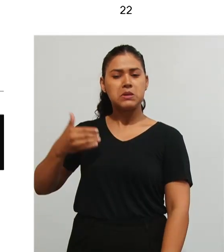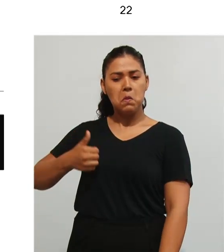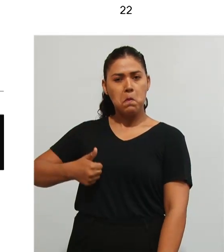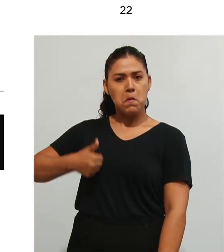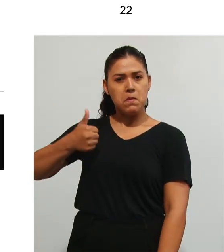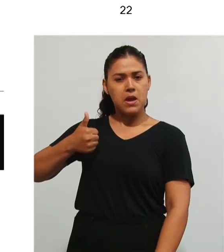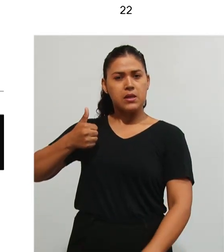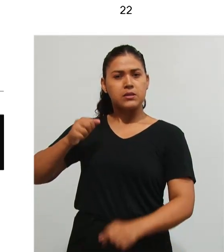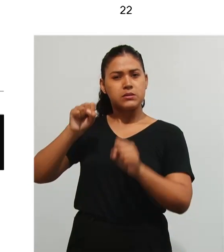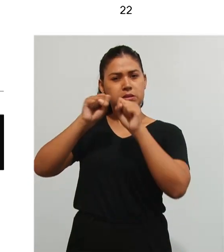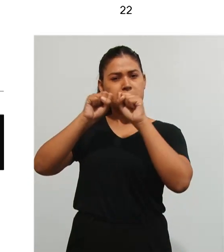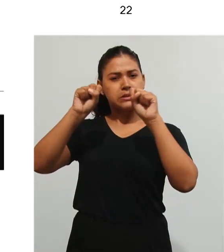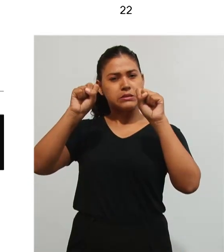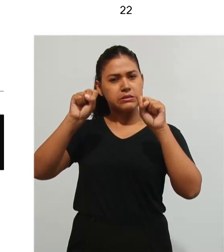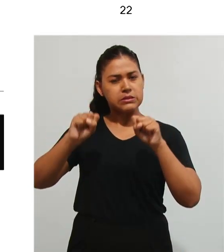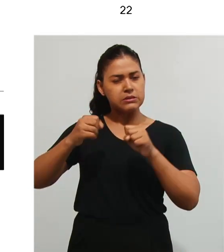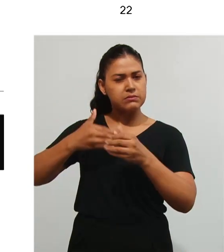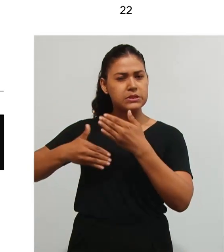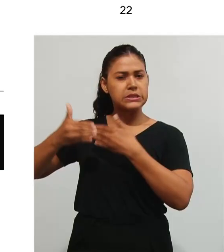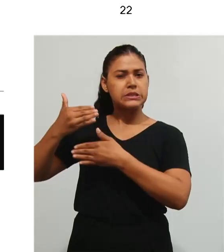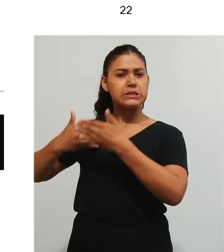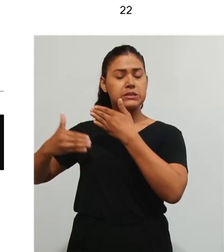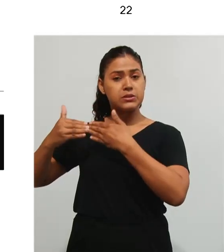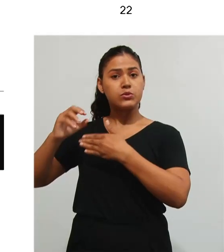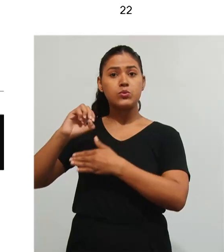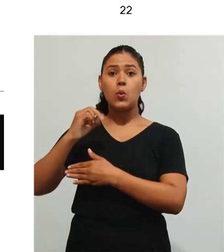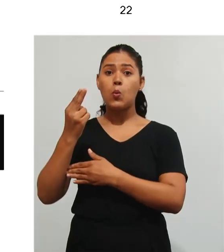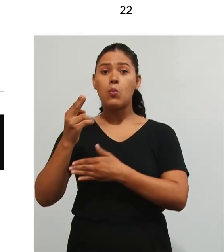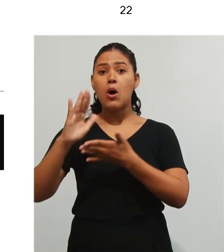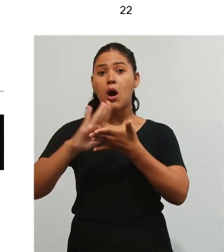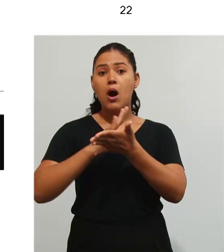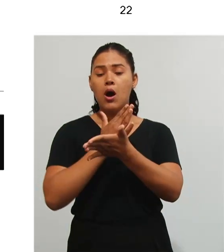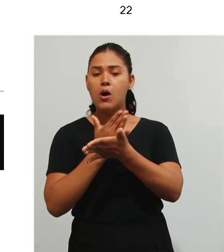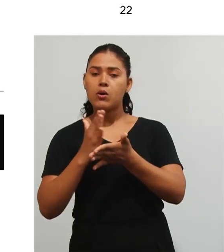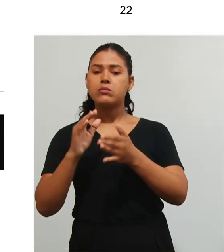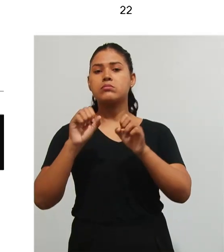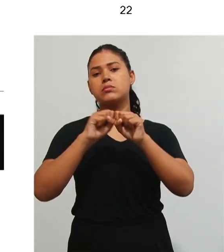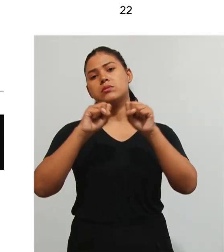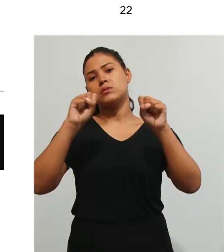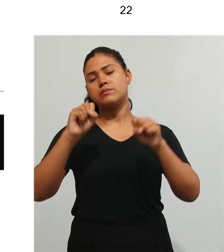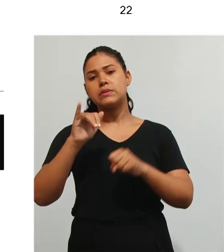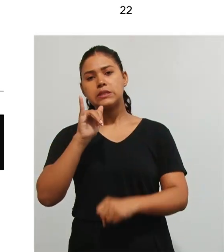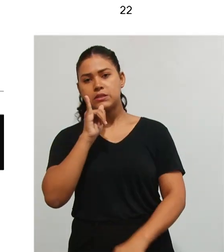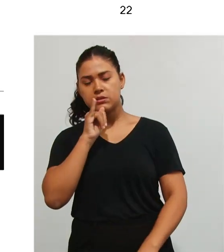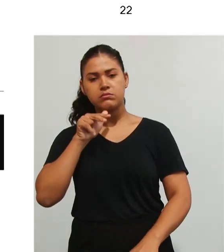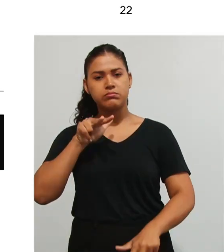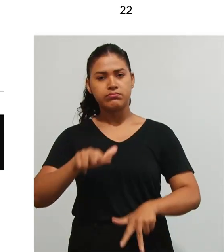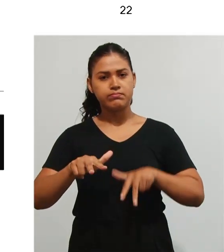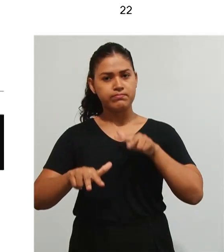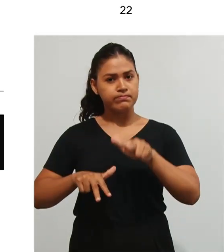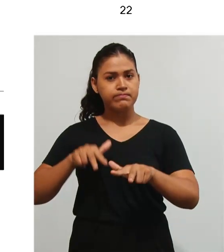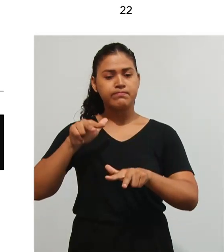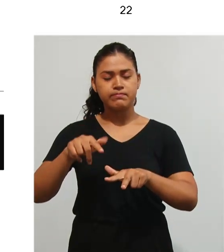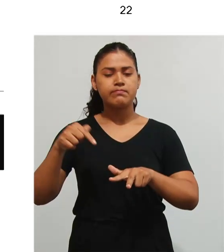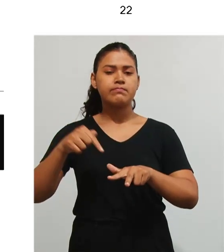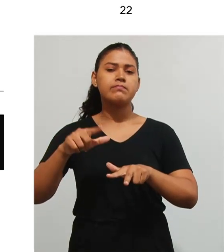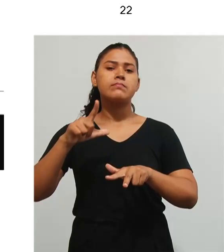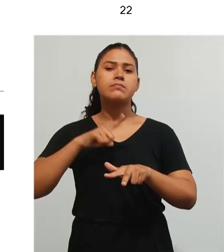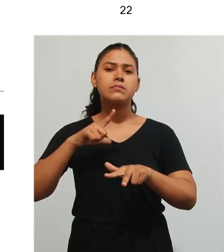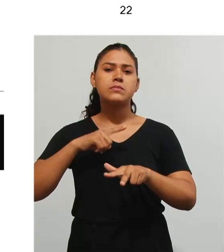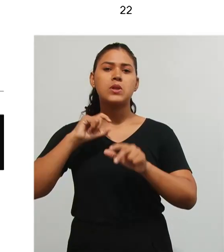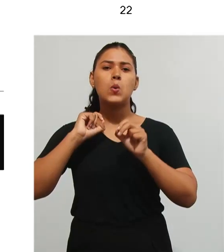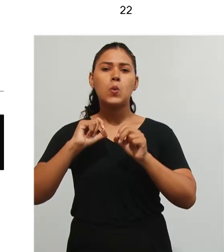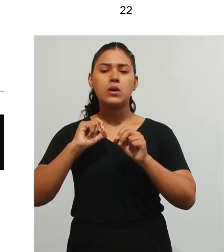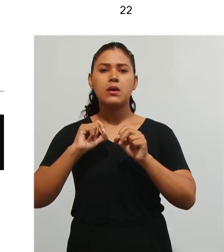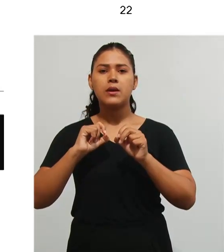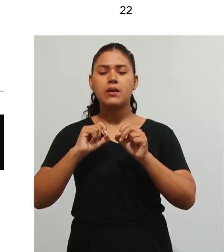operacionais e alguns sistemas operacionais, especialmente Linux, ainda possuem a interface de linha de comando, chamada